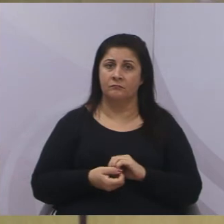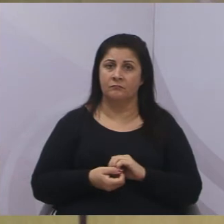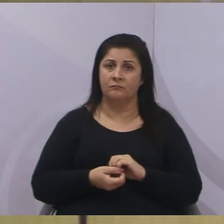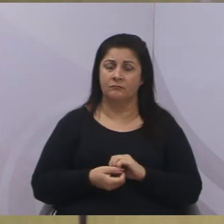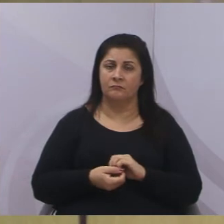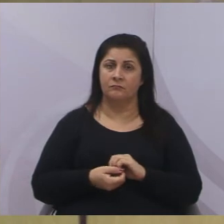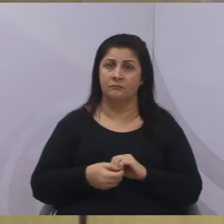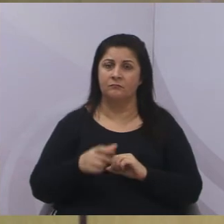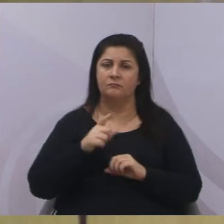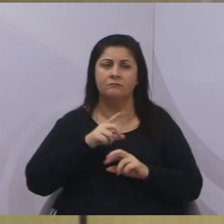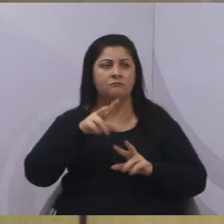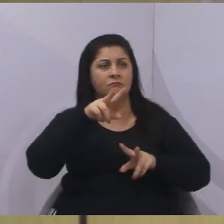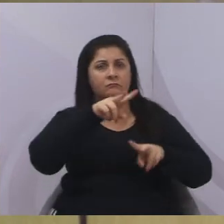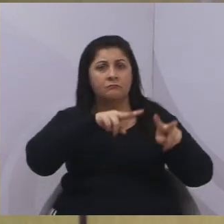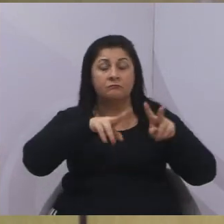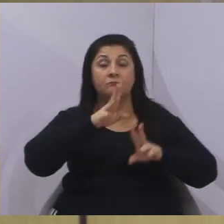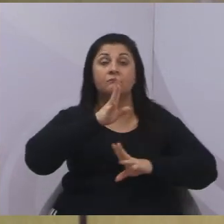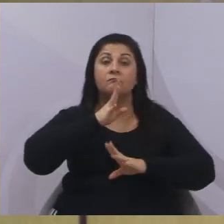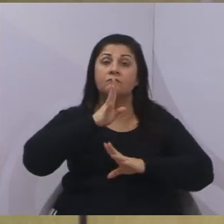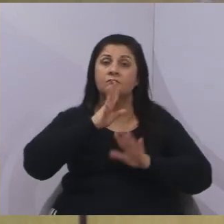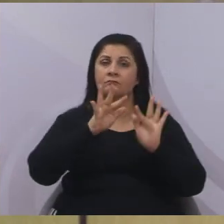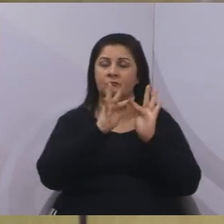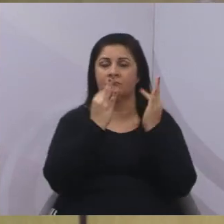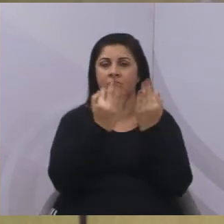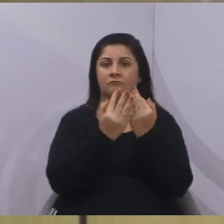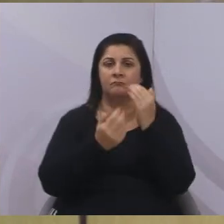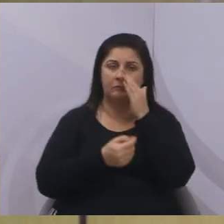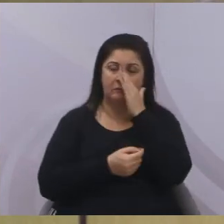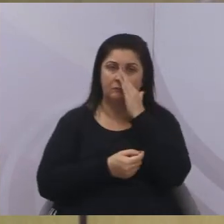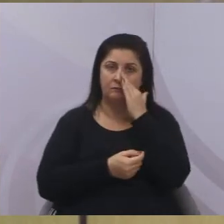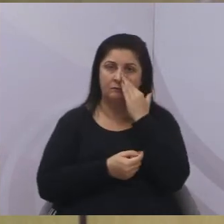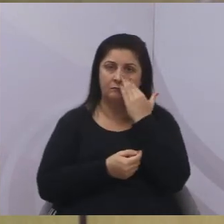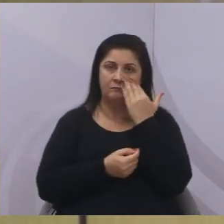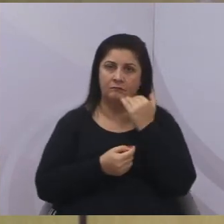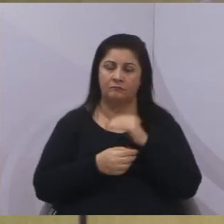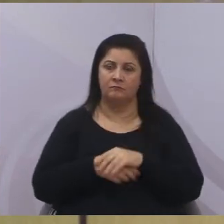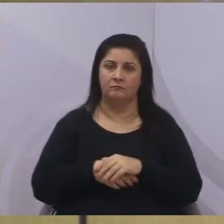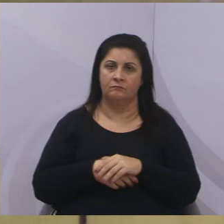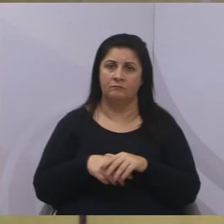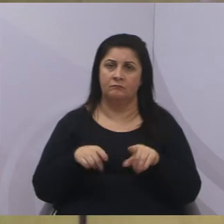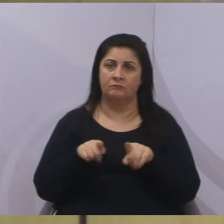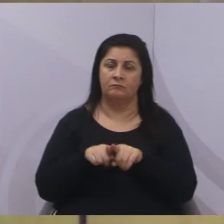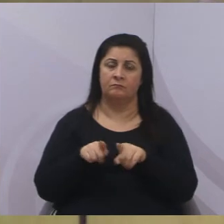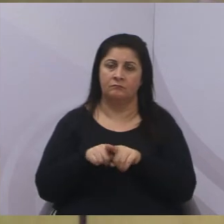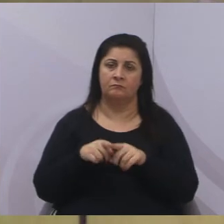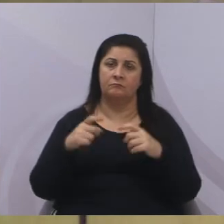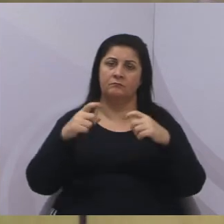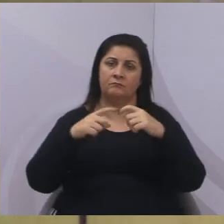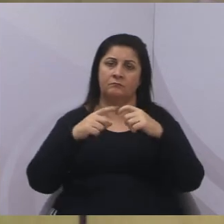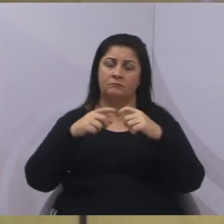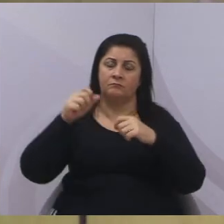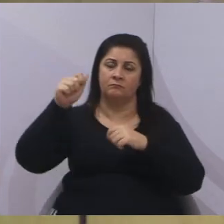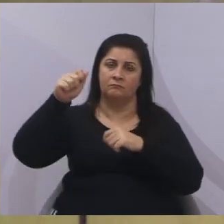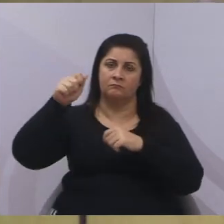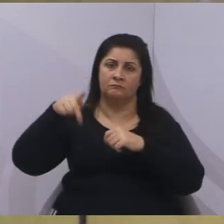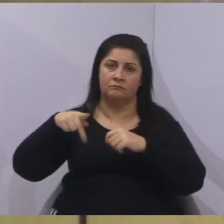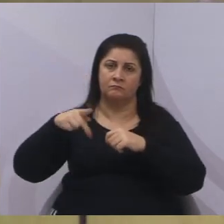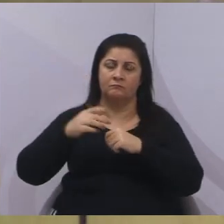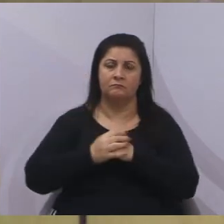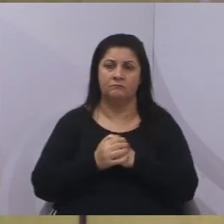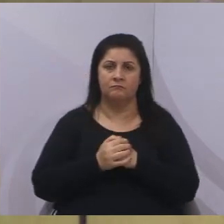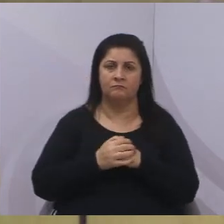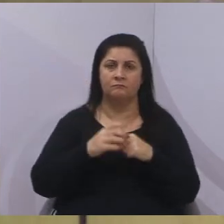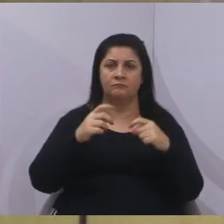tem uma visão ampla dessas famílias. Junto a isso, nós tivemos médicos que se aposentaram, médicos do Programa